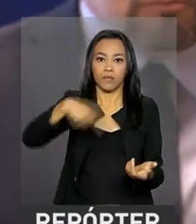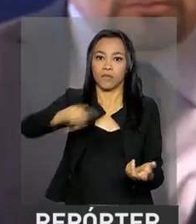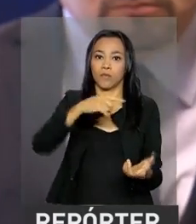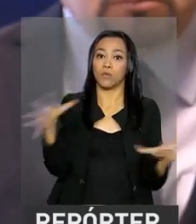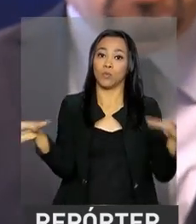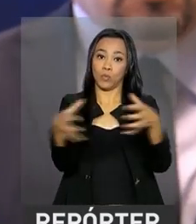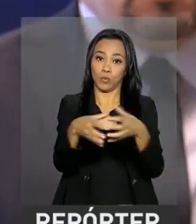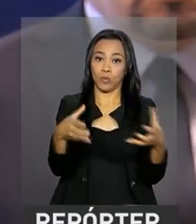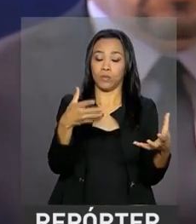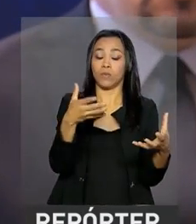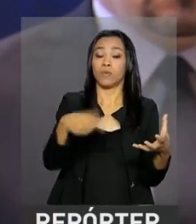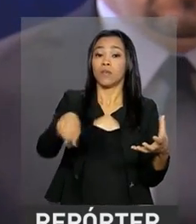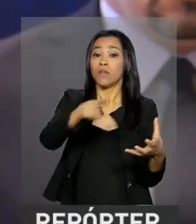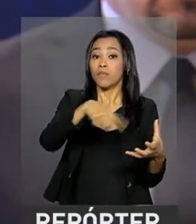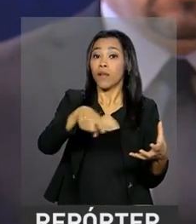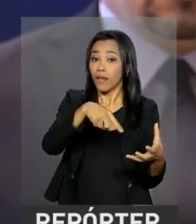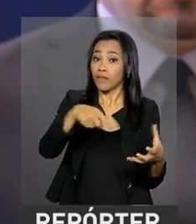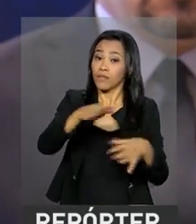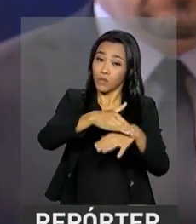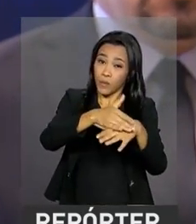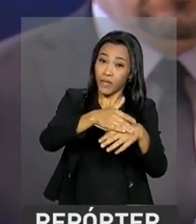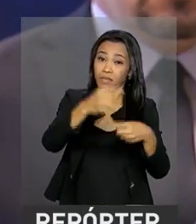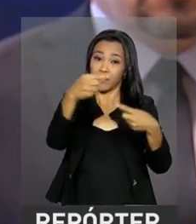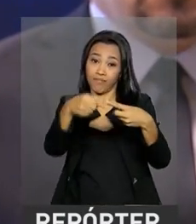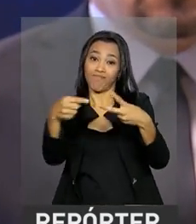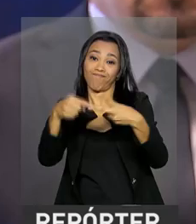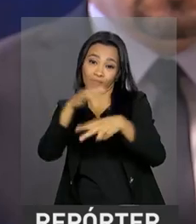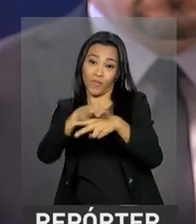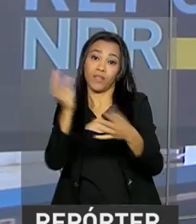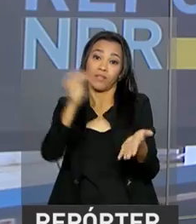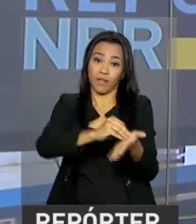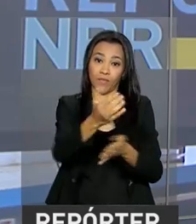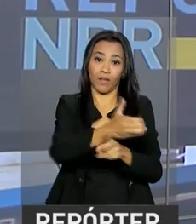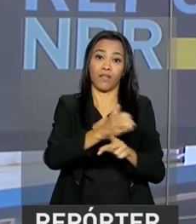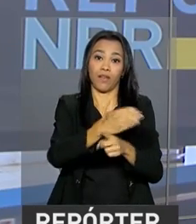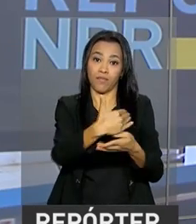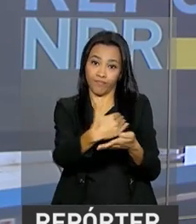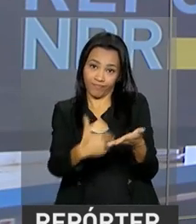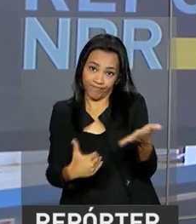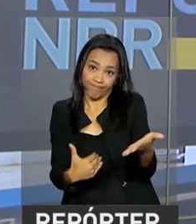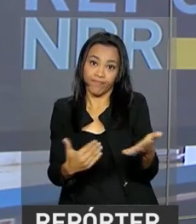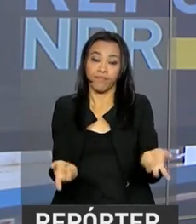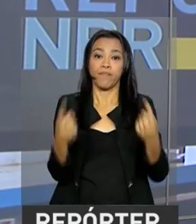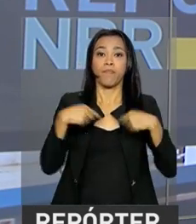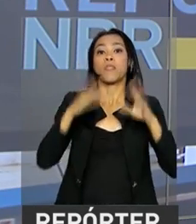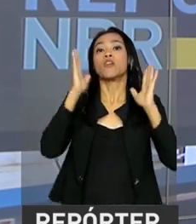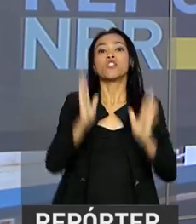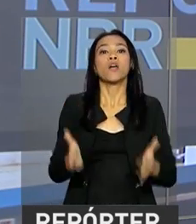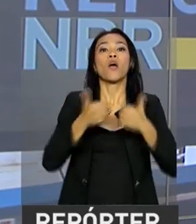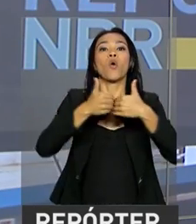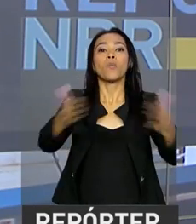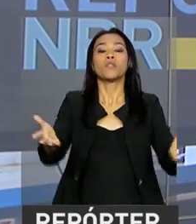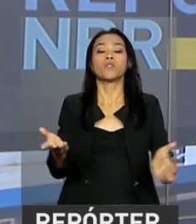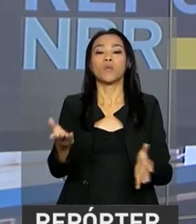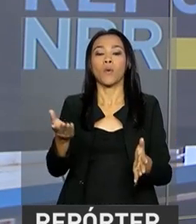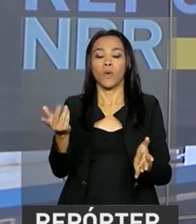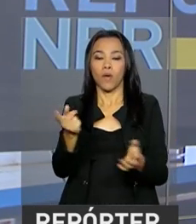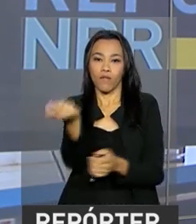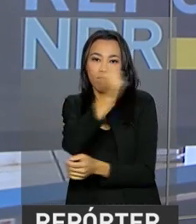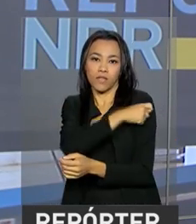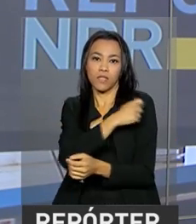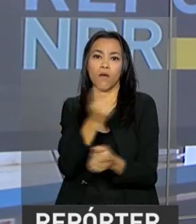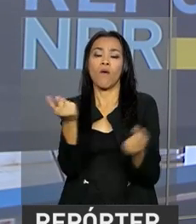imunização da população para essas doenças que estão no nosso calendário e começou a vacinação contra a febre AF